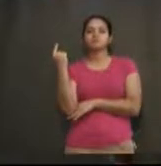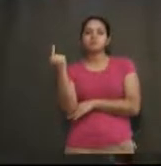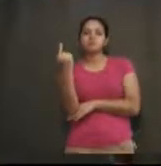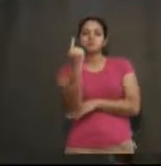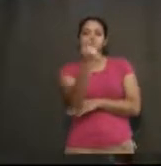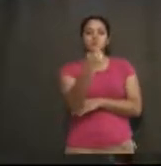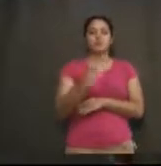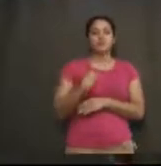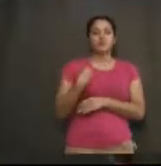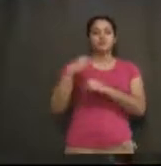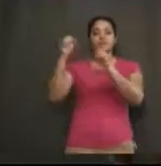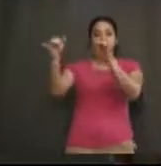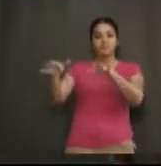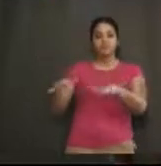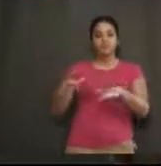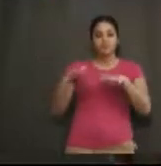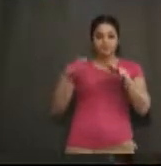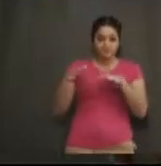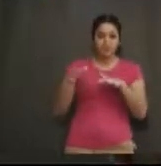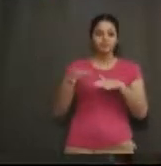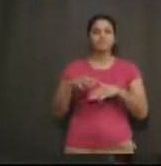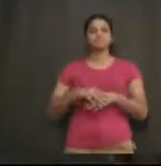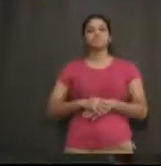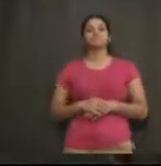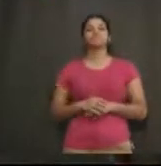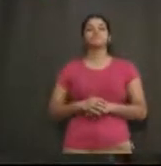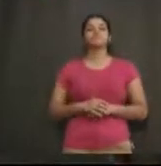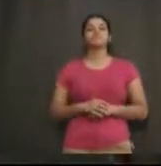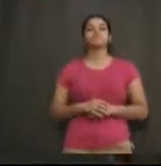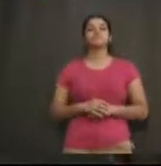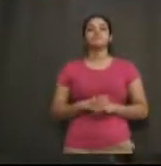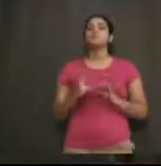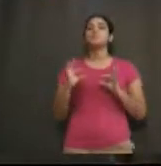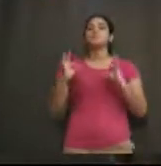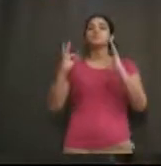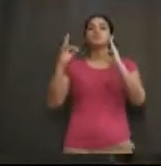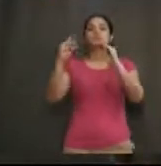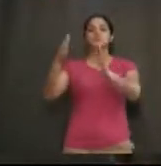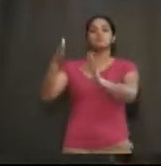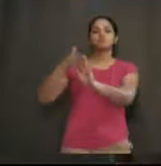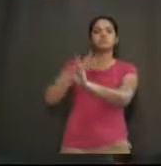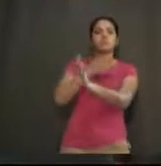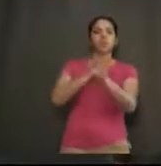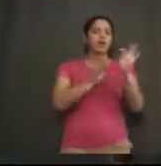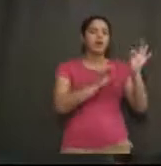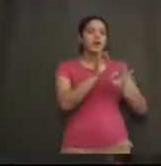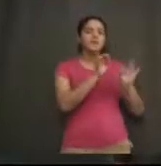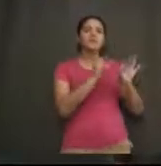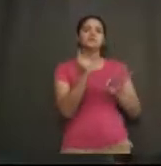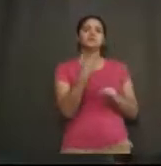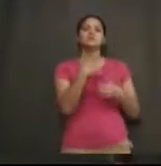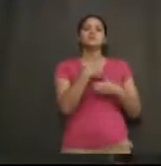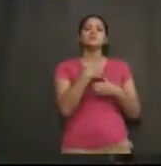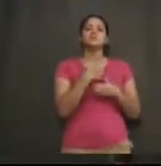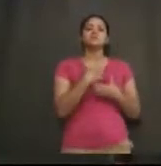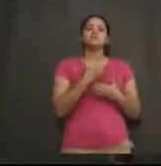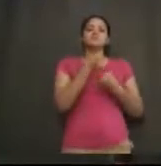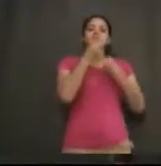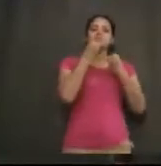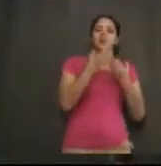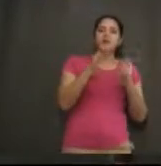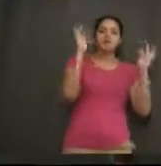este evento não seria possível sem vocês. Tudo feito com o maior carinho e a boa vontade,